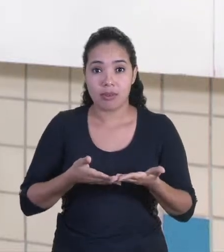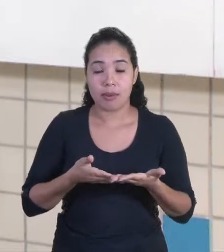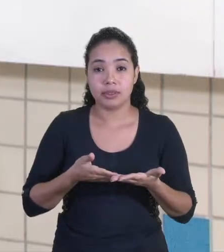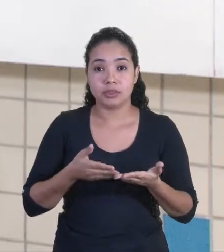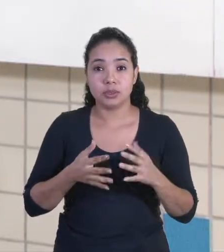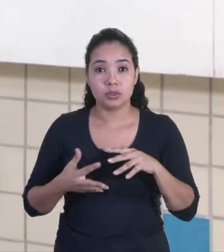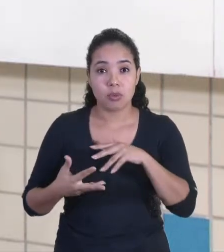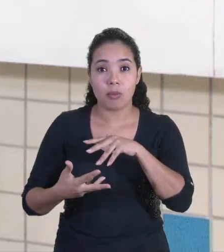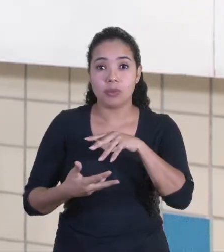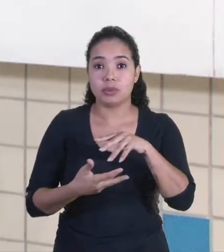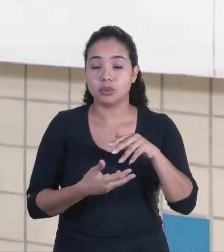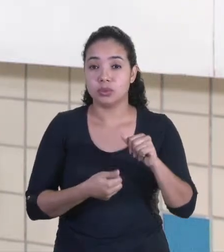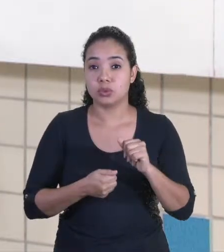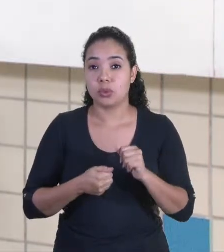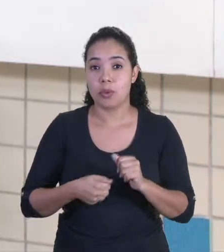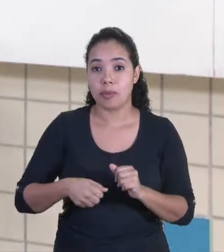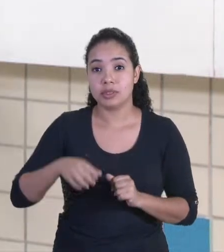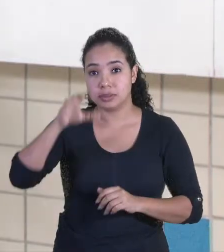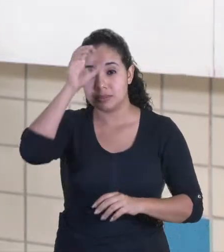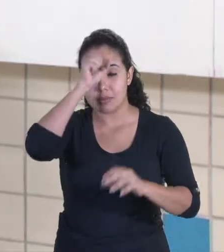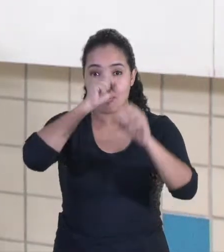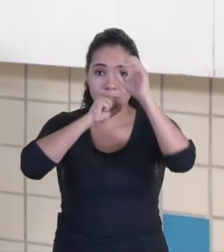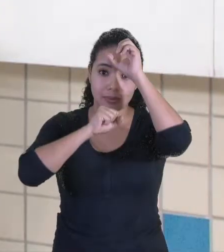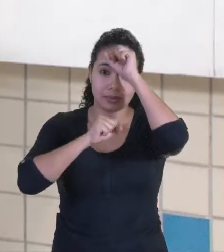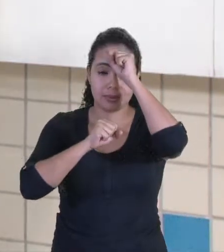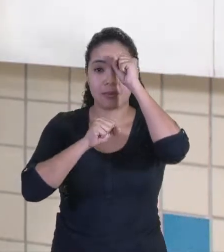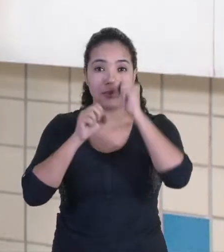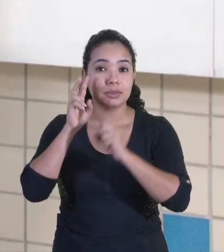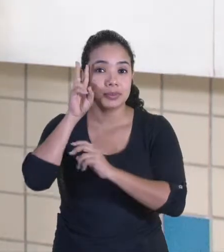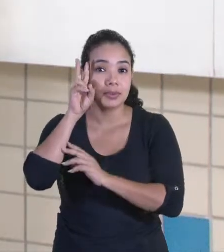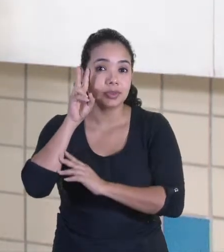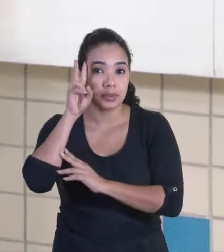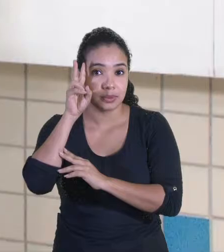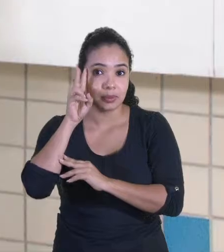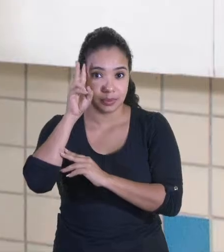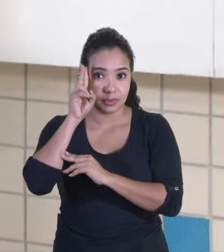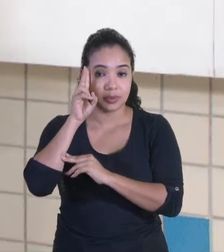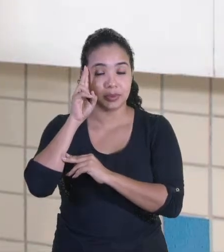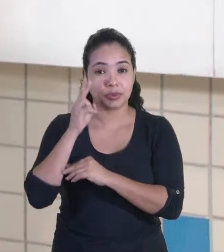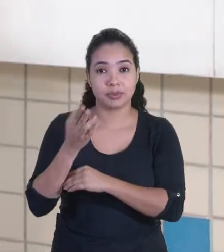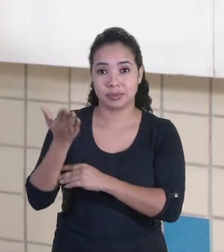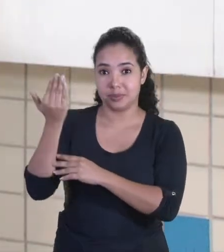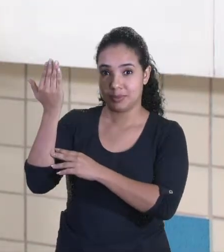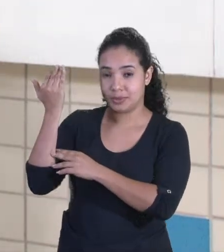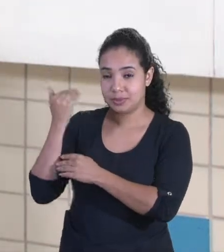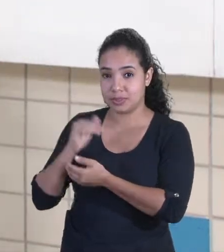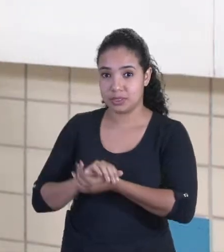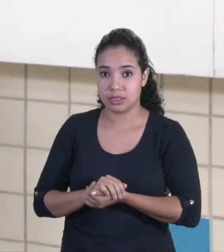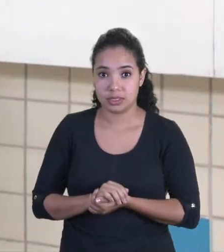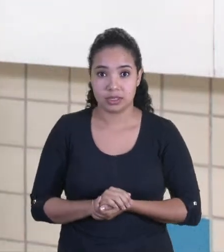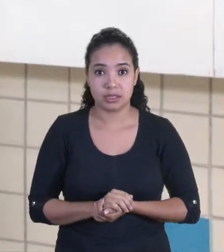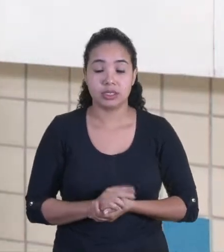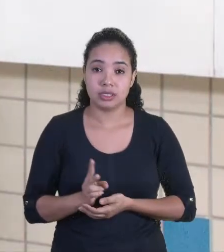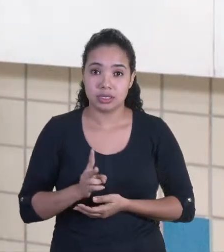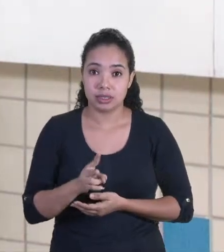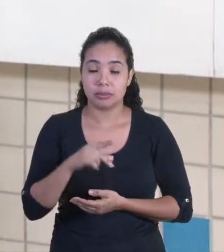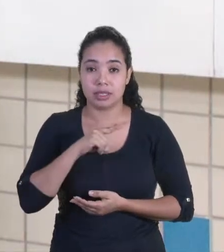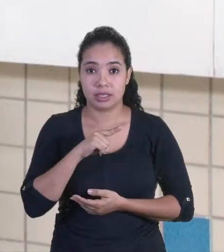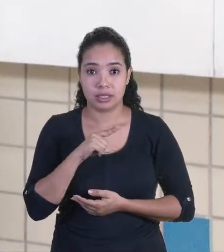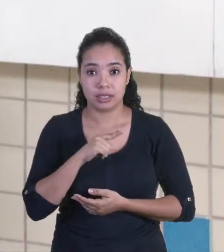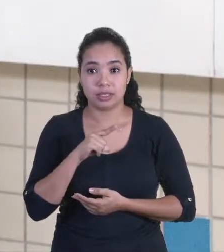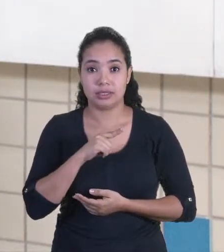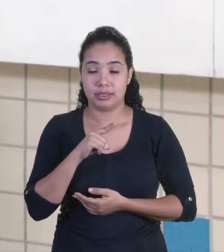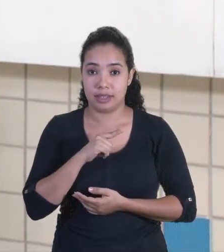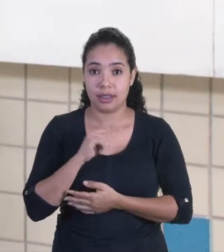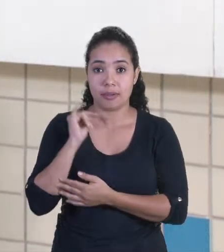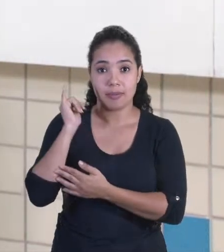universo lúdico que permeia as histórias vindas de outros tempos. Sempre temos um conto de